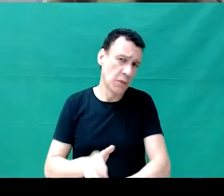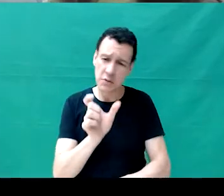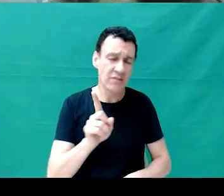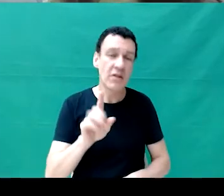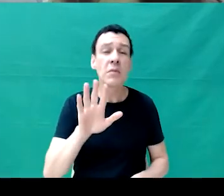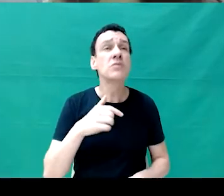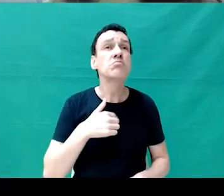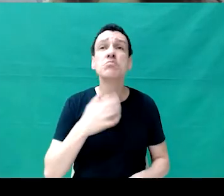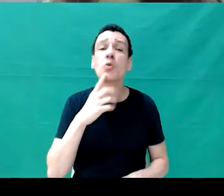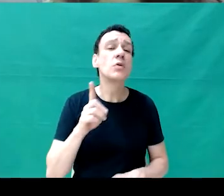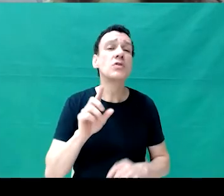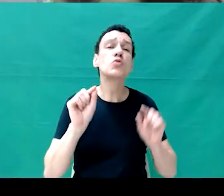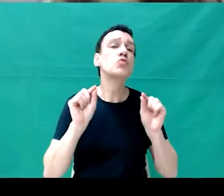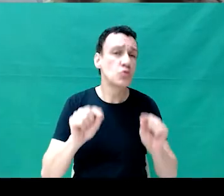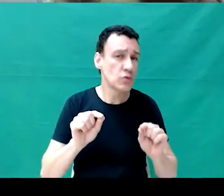para vocês.